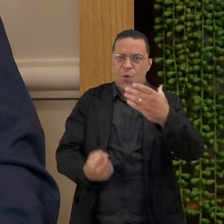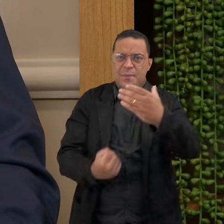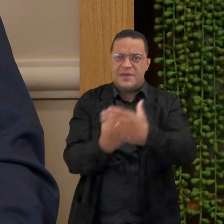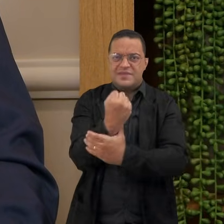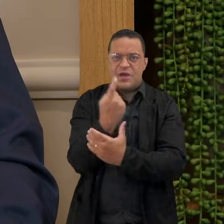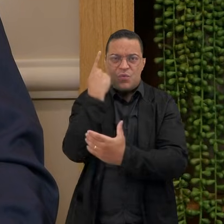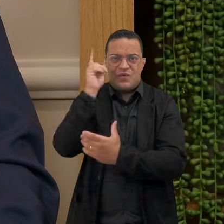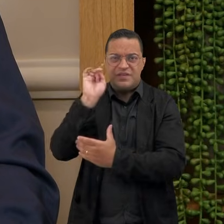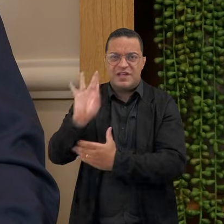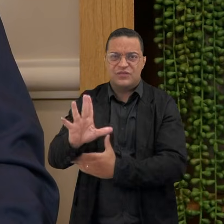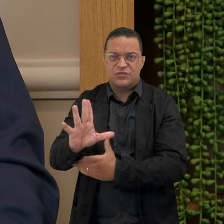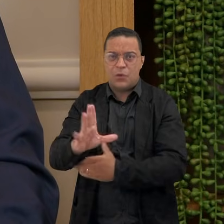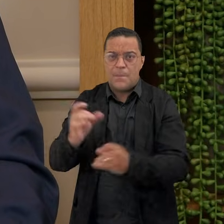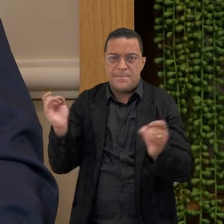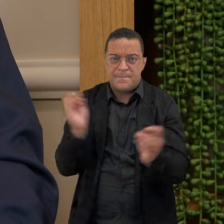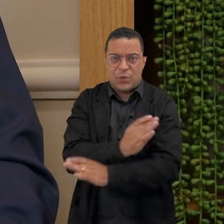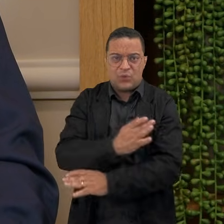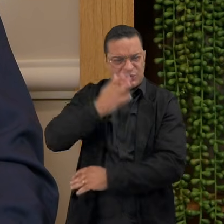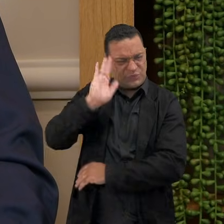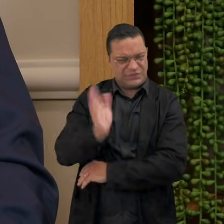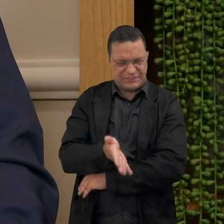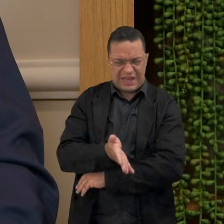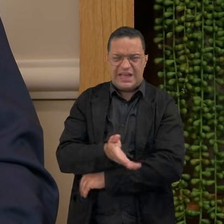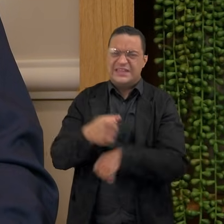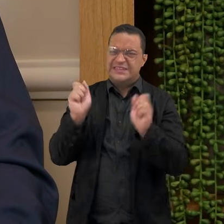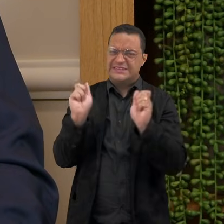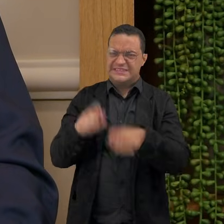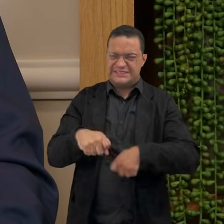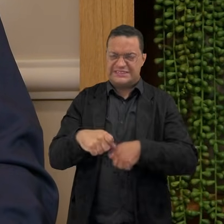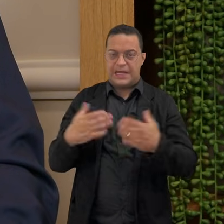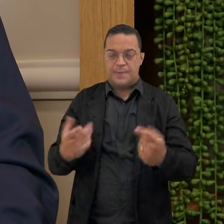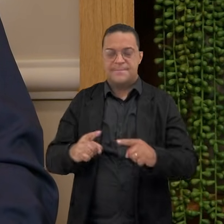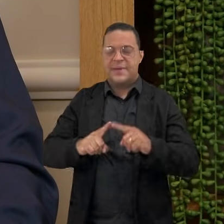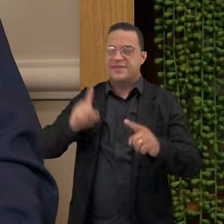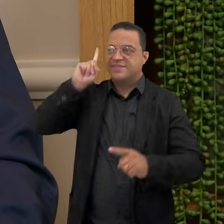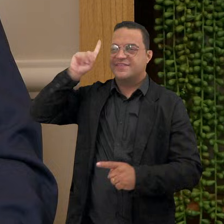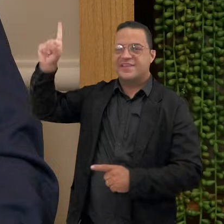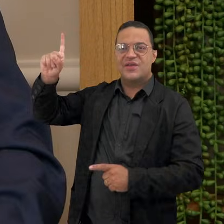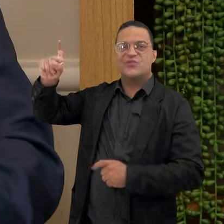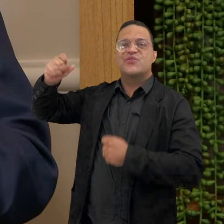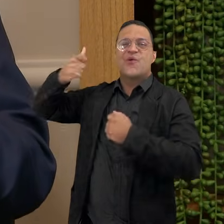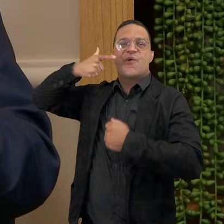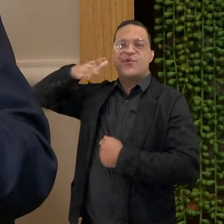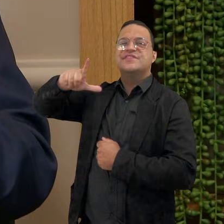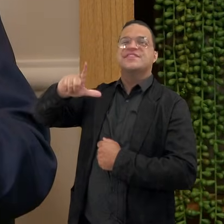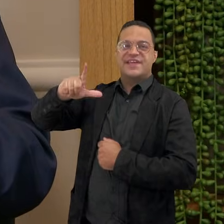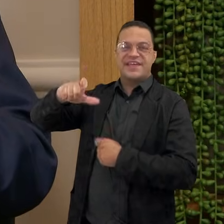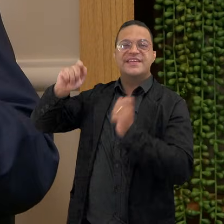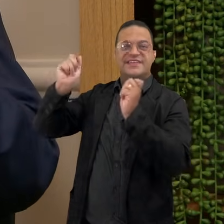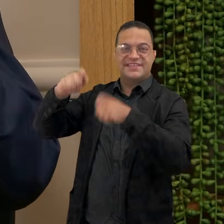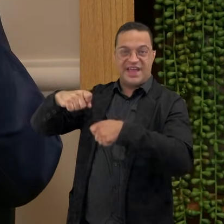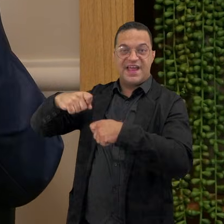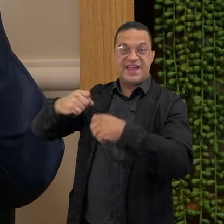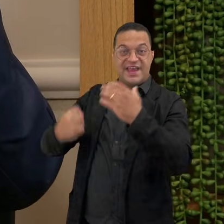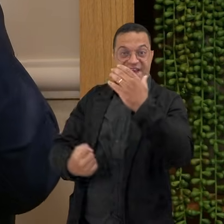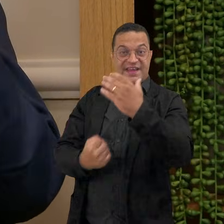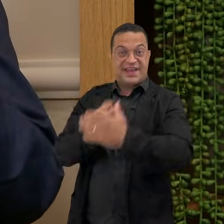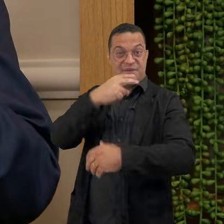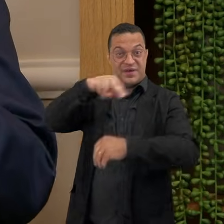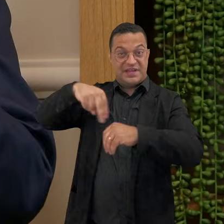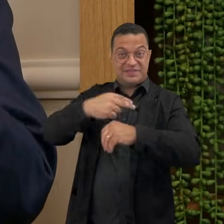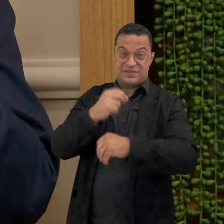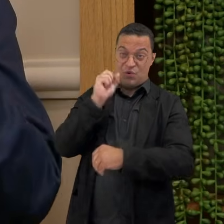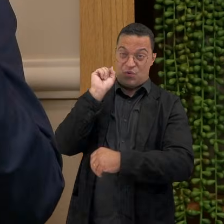só? Vamos ver. Tudo é possível para o nosso Deus. Nascer uma nação num dia